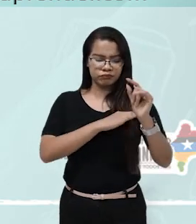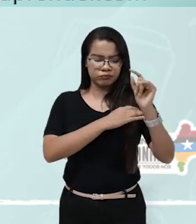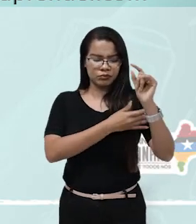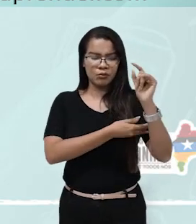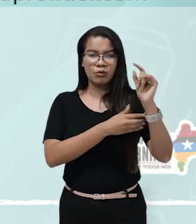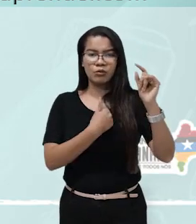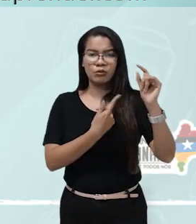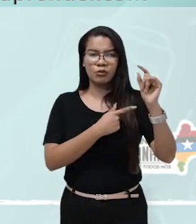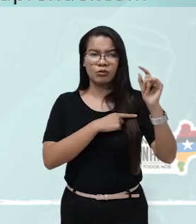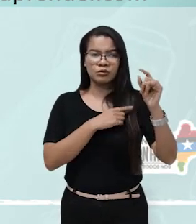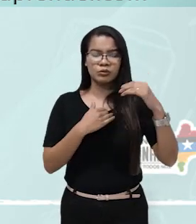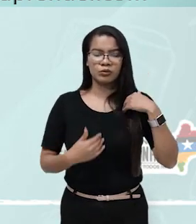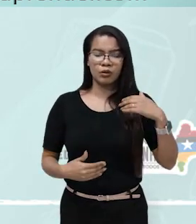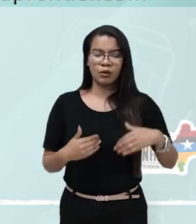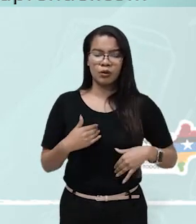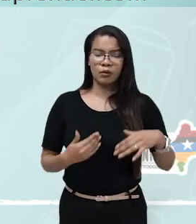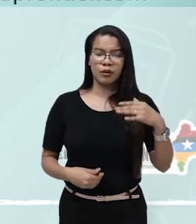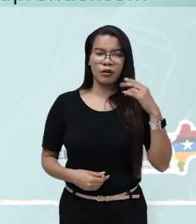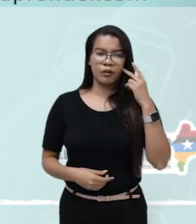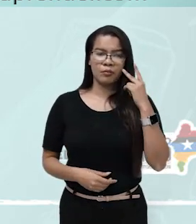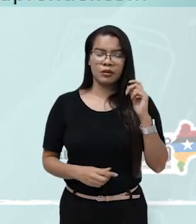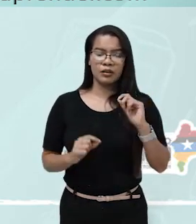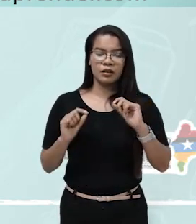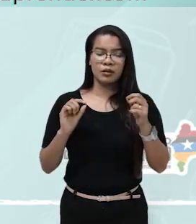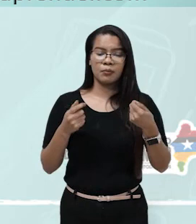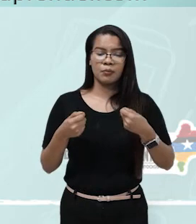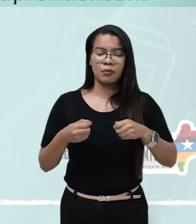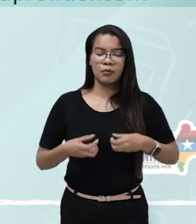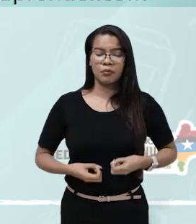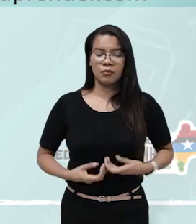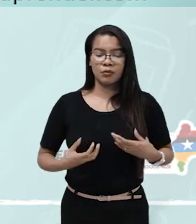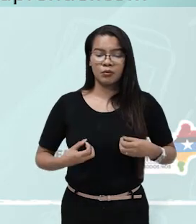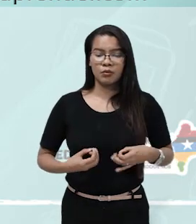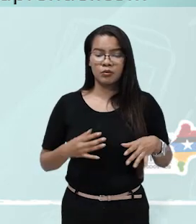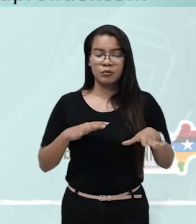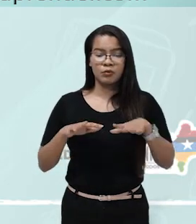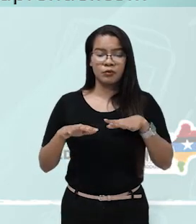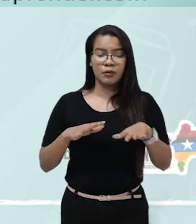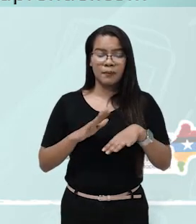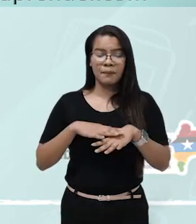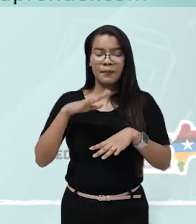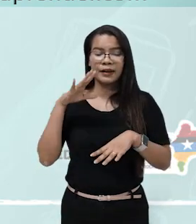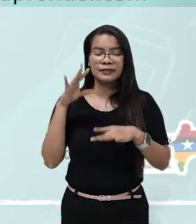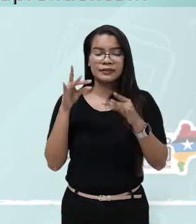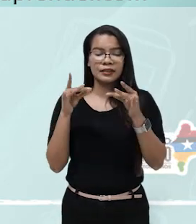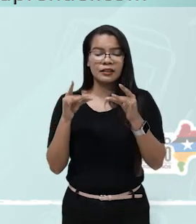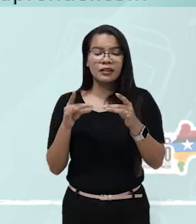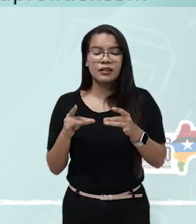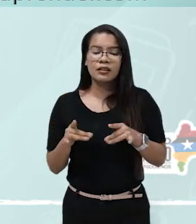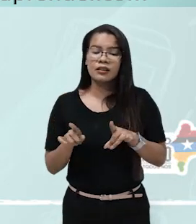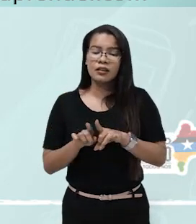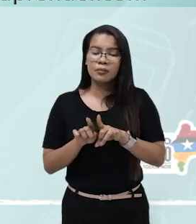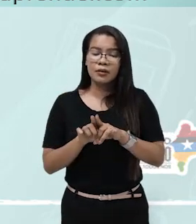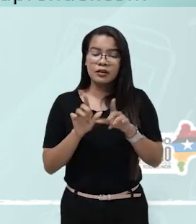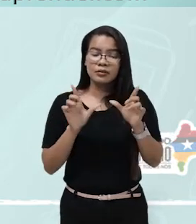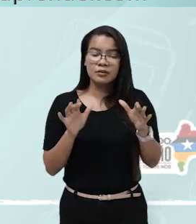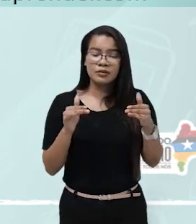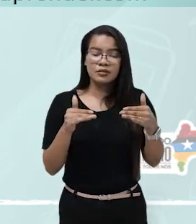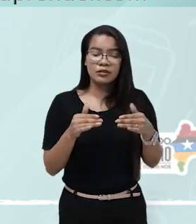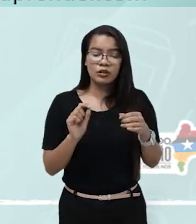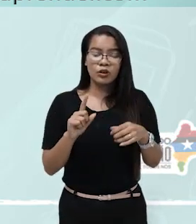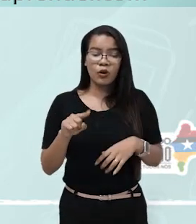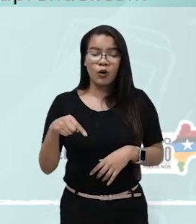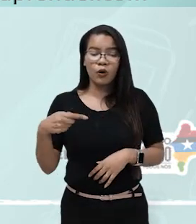no nosso corpo, para que assim eles produzam movimentos mais delicados e específicos que outros tipos de